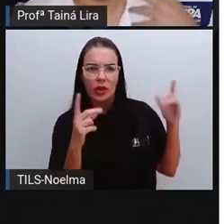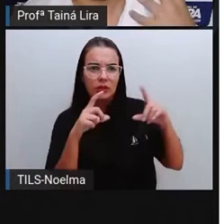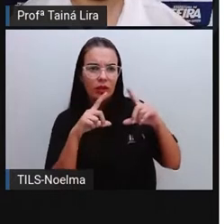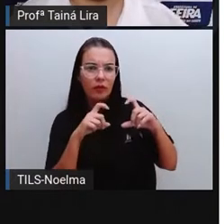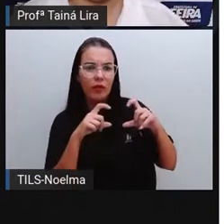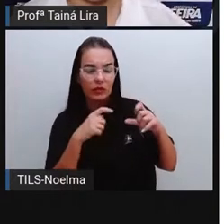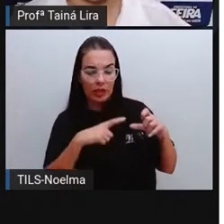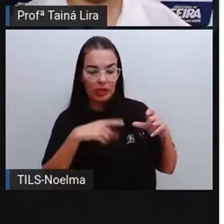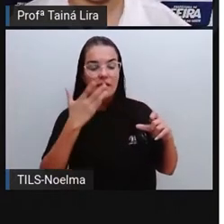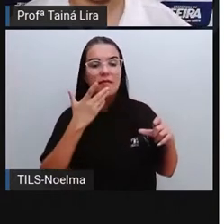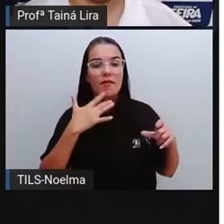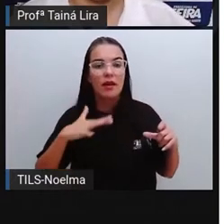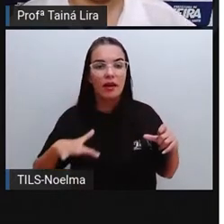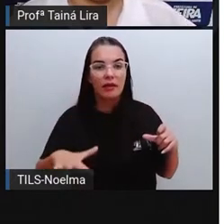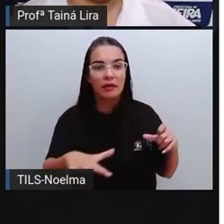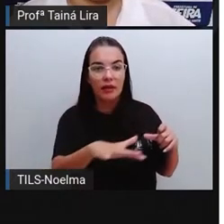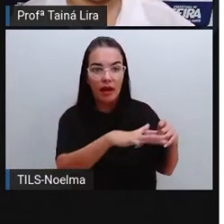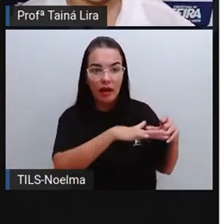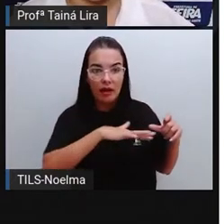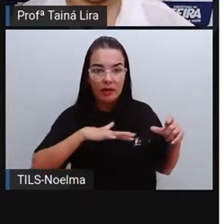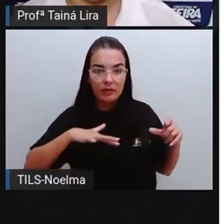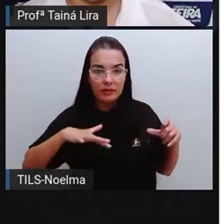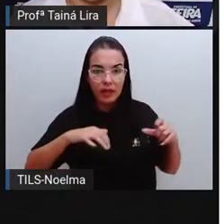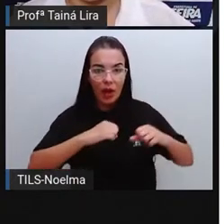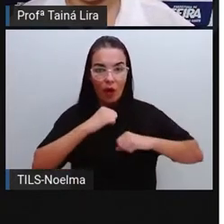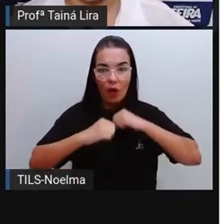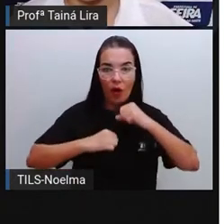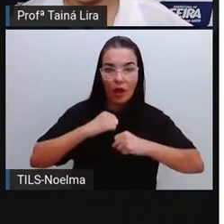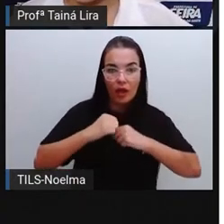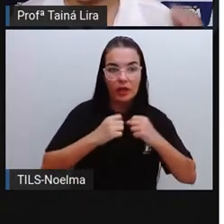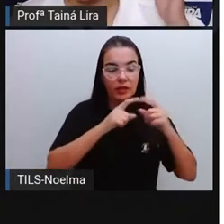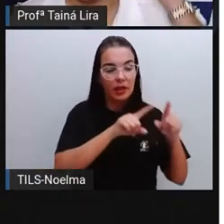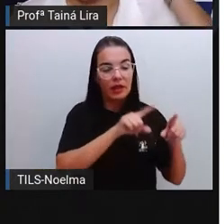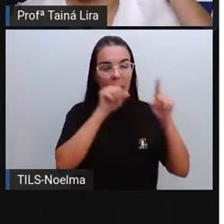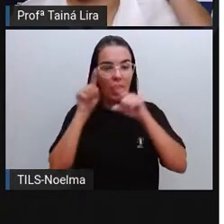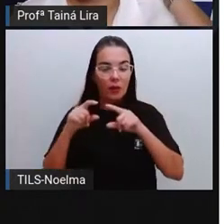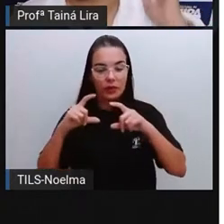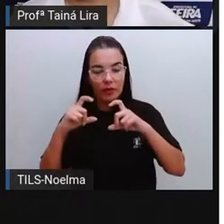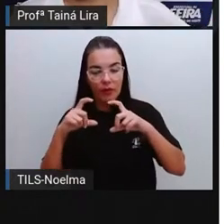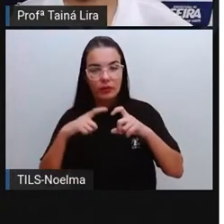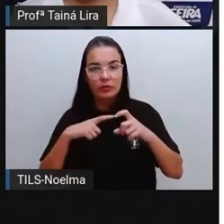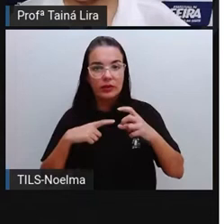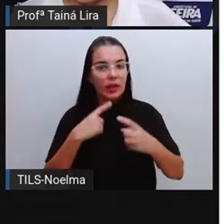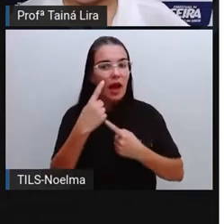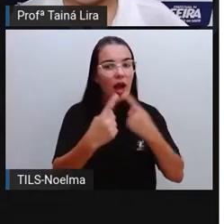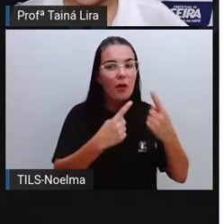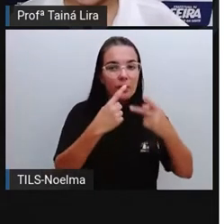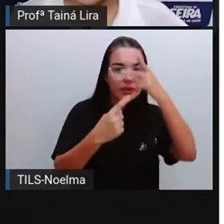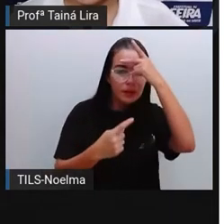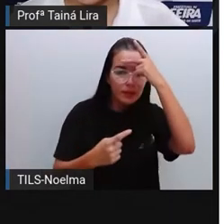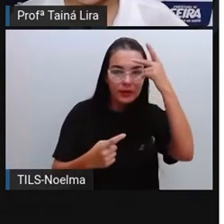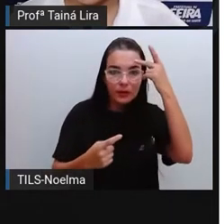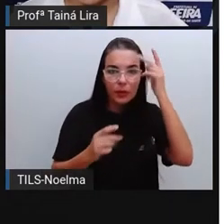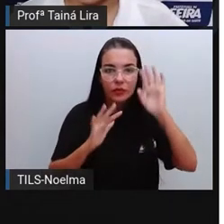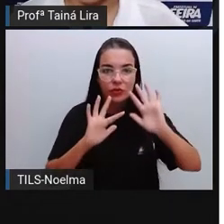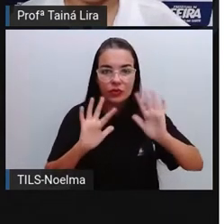tem umas crianças correndo, né? Nessa imagem aqui, e aqui tem algumas pessoas também